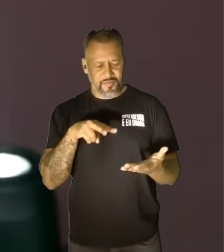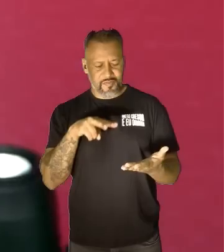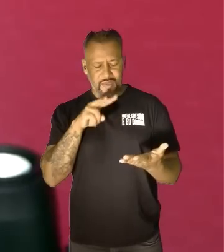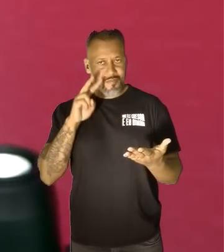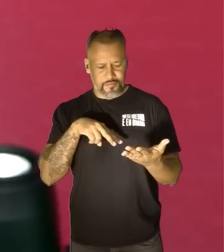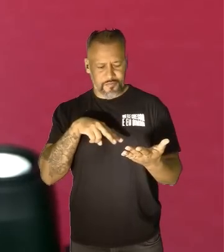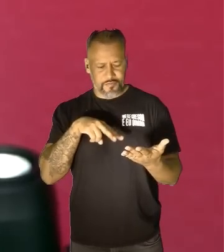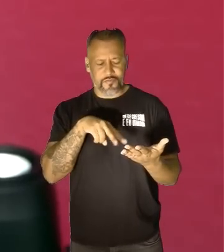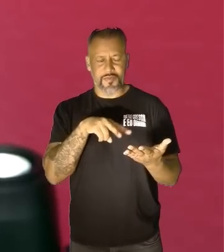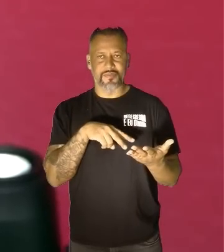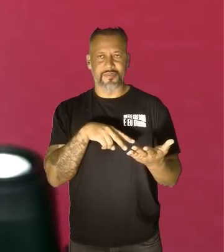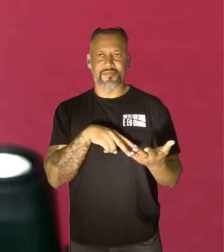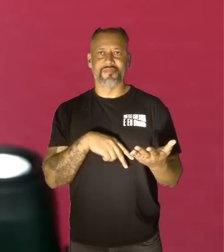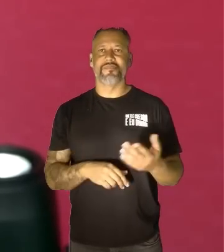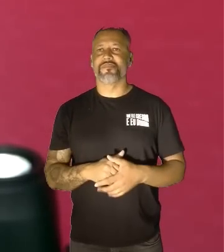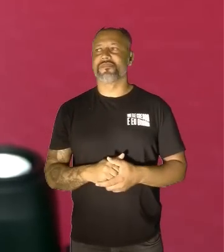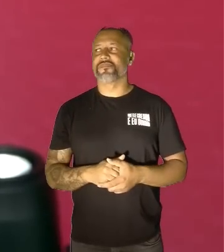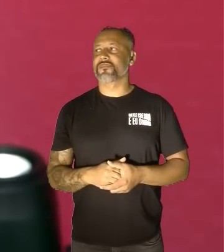Há essa expressão.